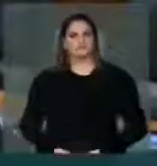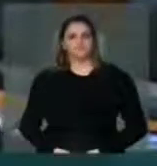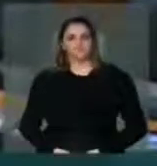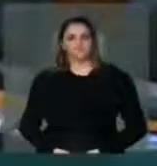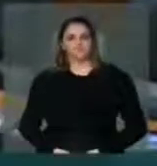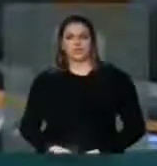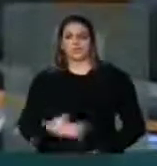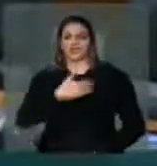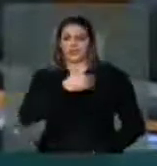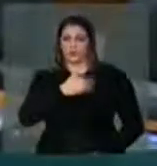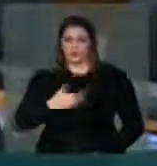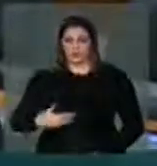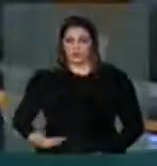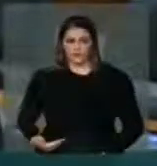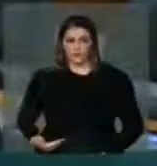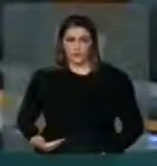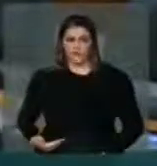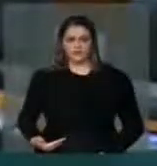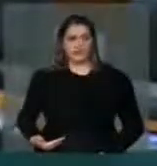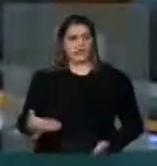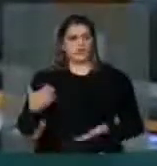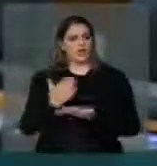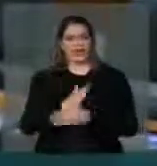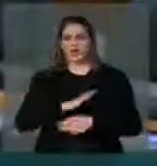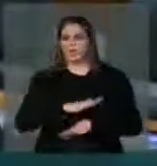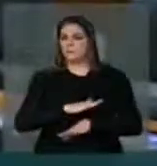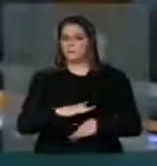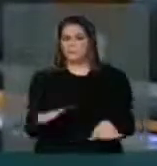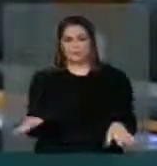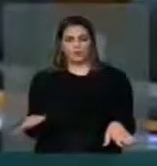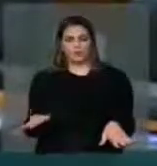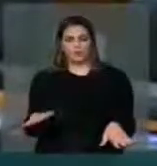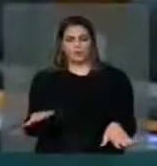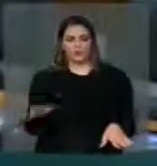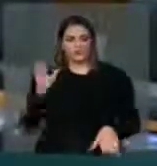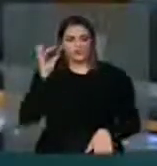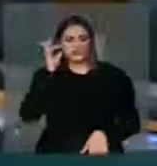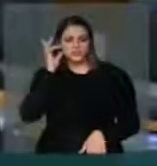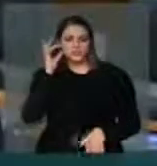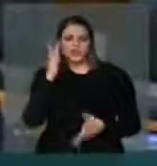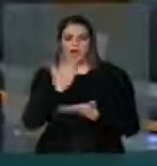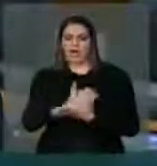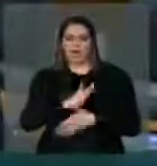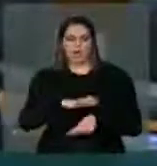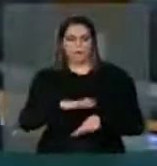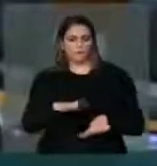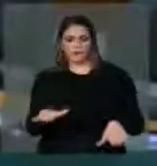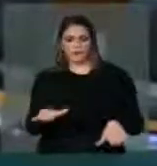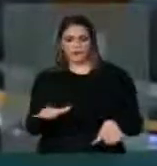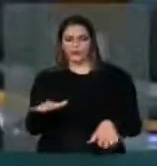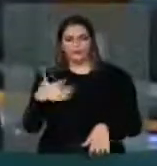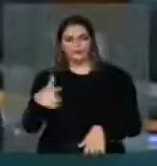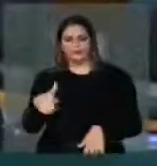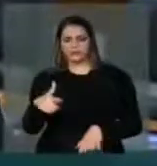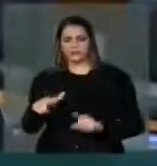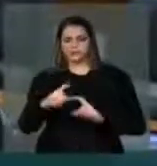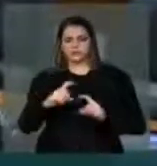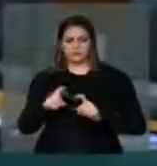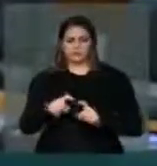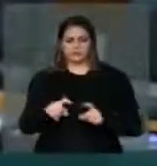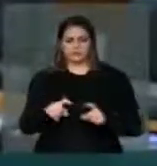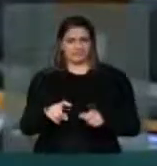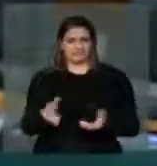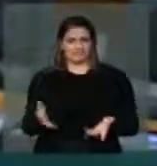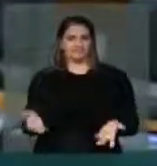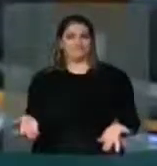governo Dilma acabou. Alberto. O governo Dilma não governa o país. E essa